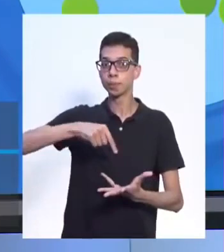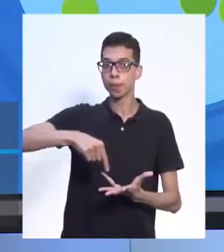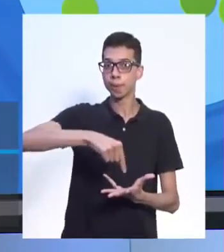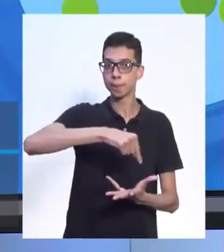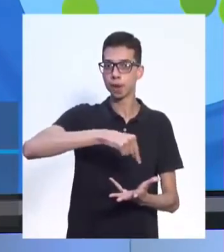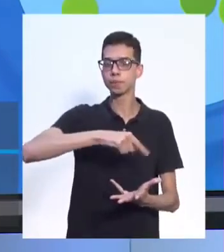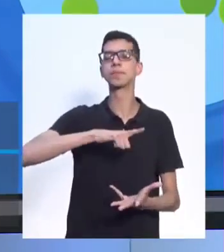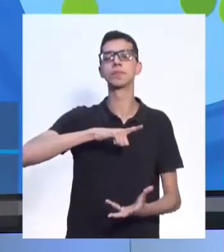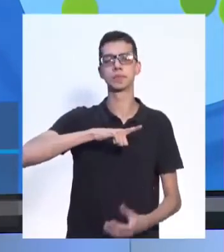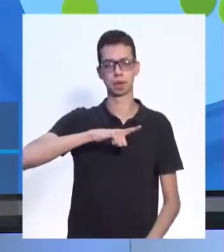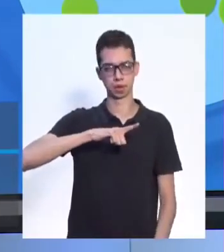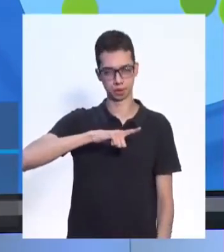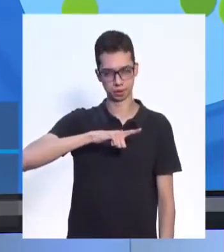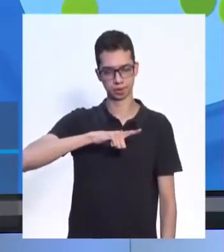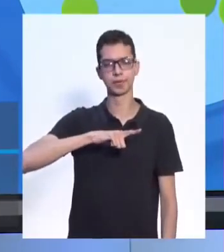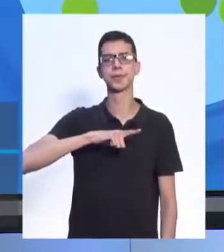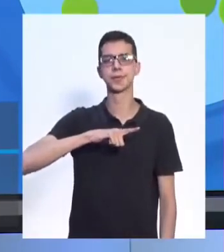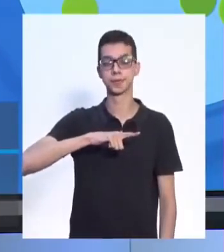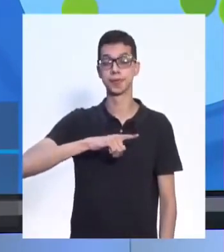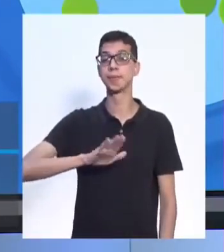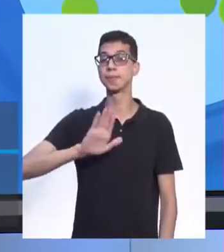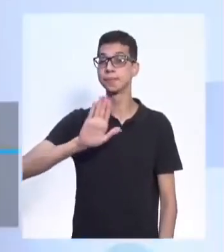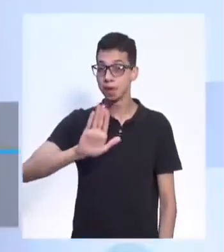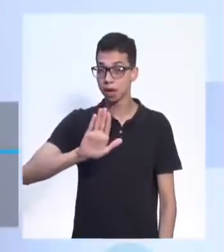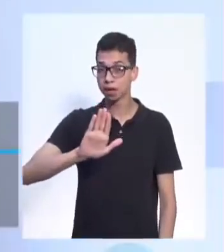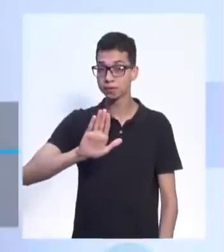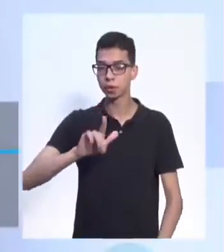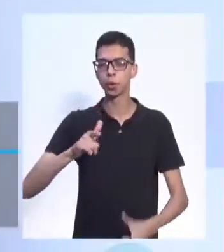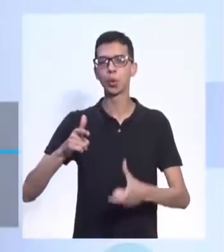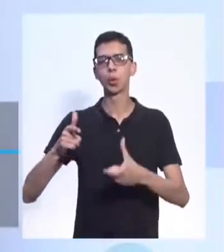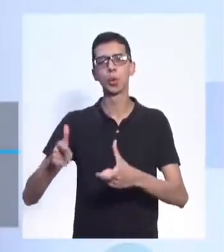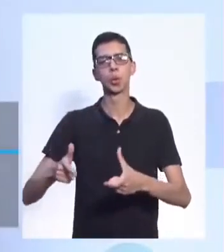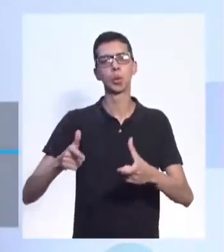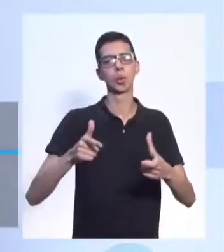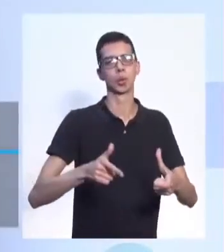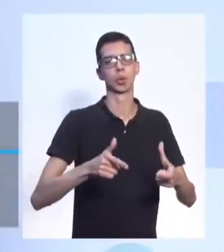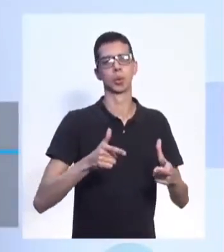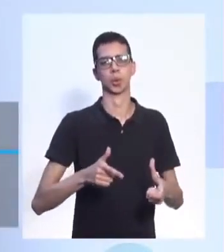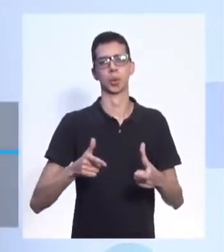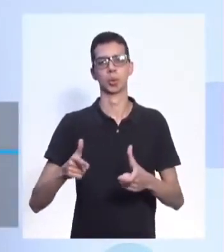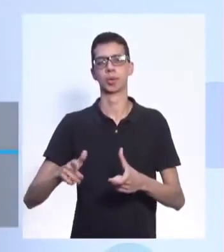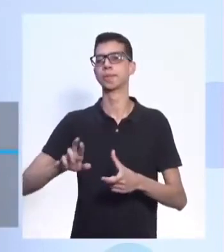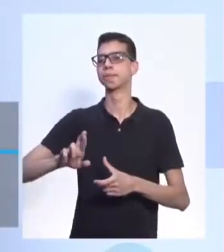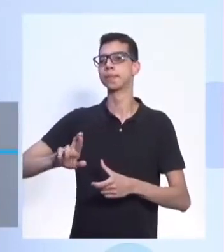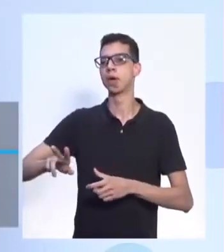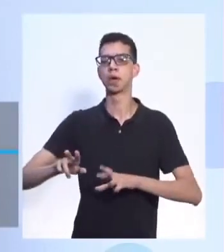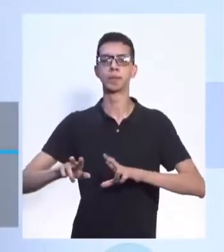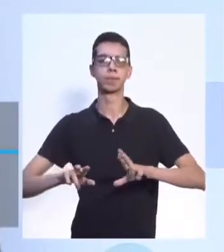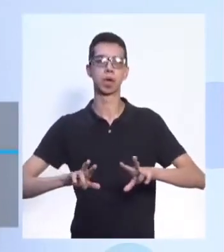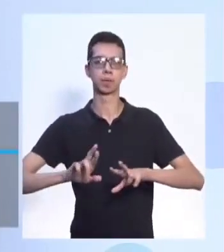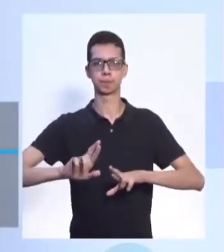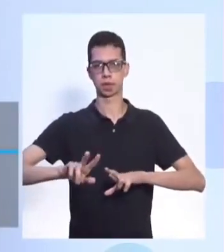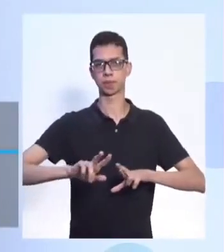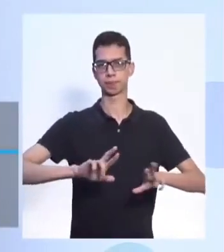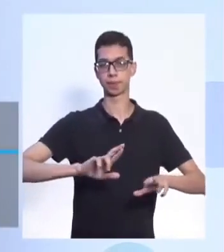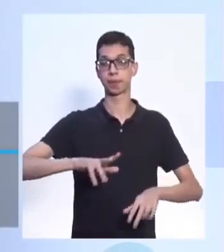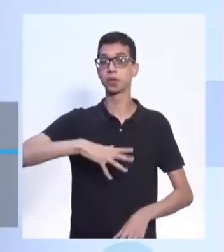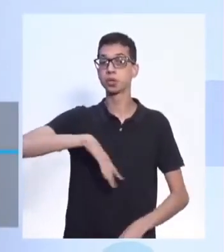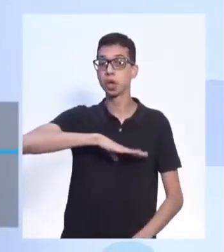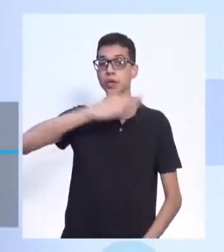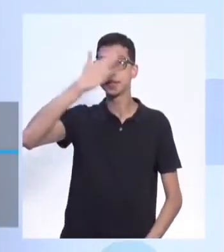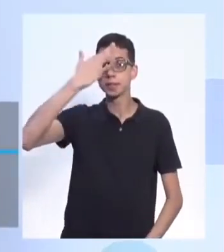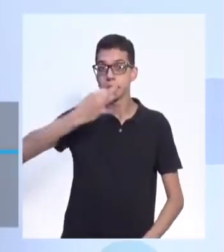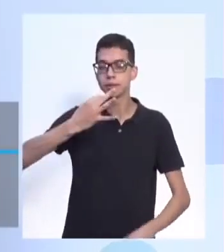E cada lugar, esse movimento negro, ele vai ter ali as suas diferenças, principalmente porque que a gente tem que entender que